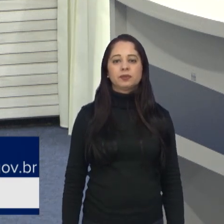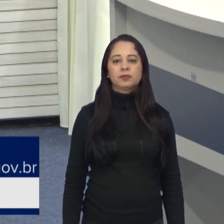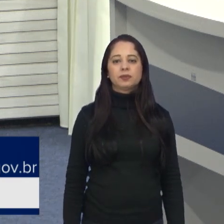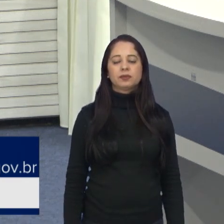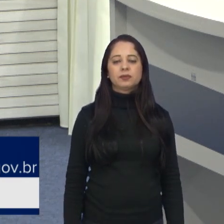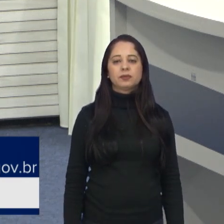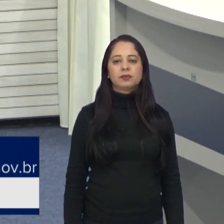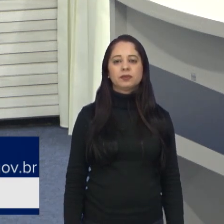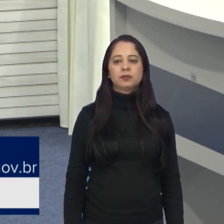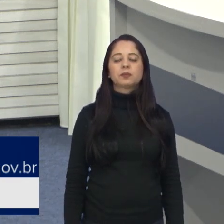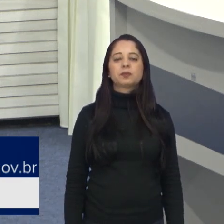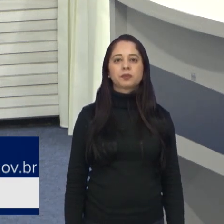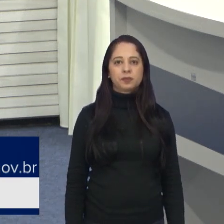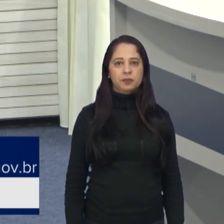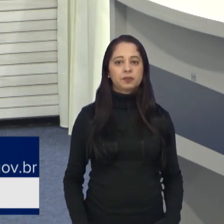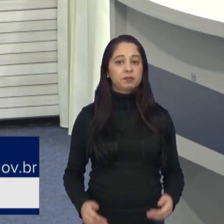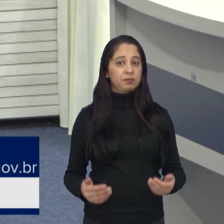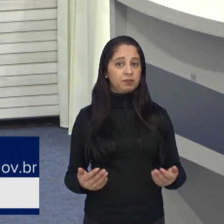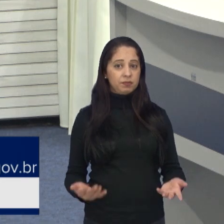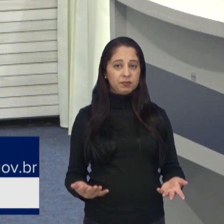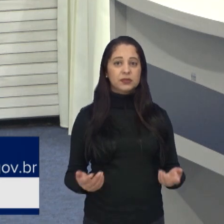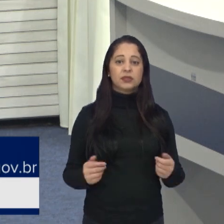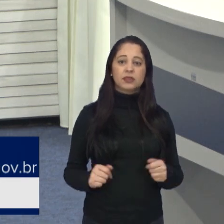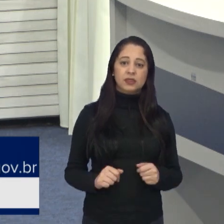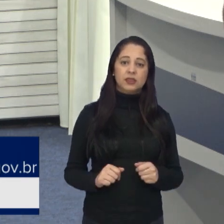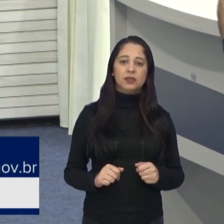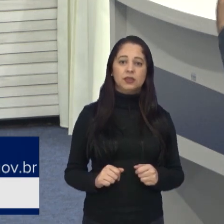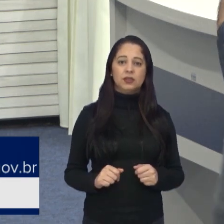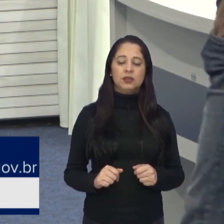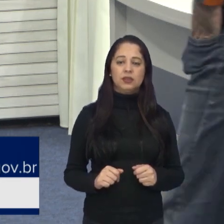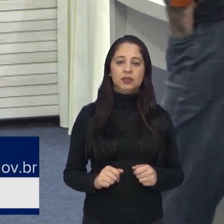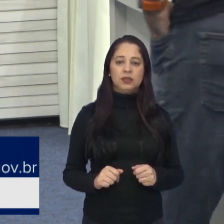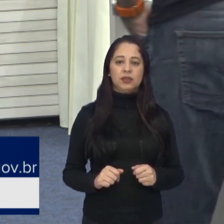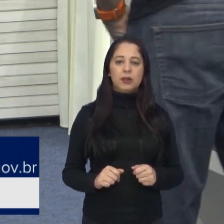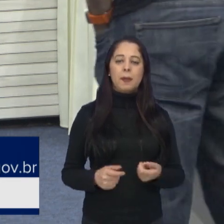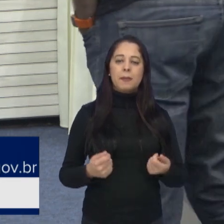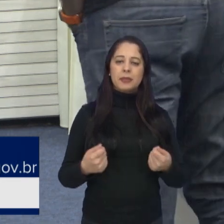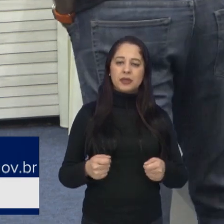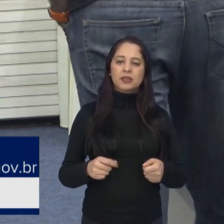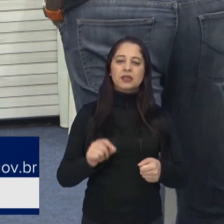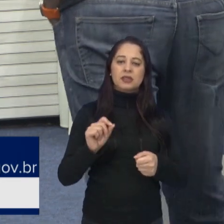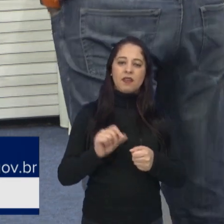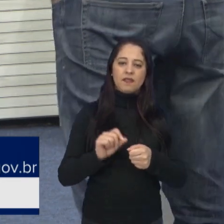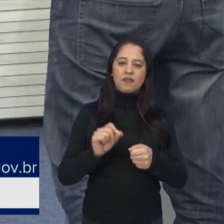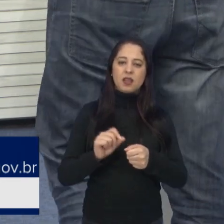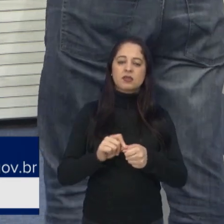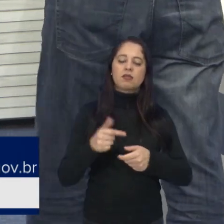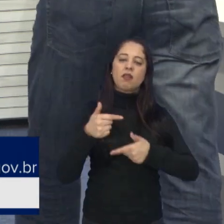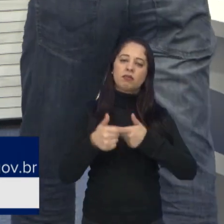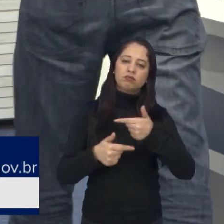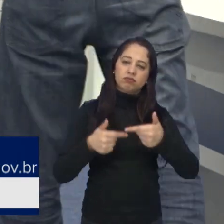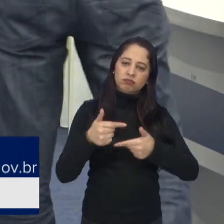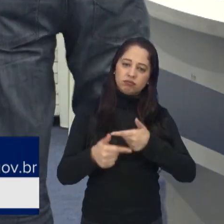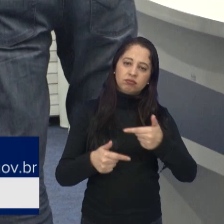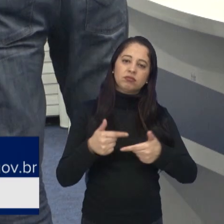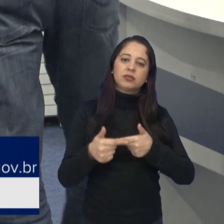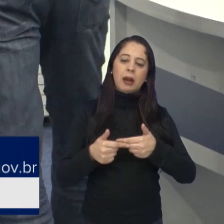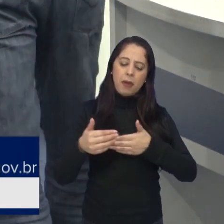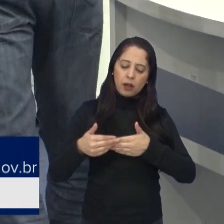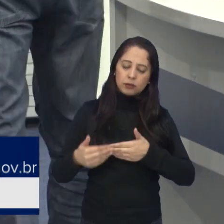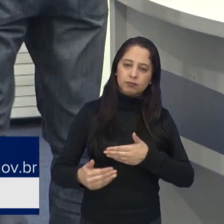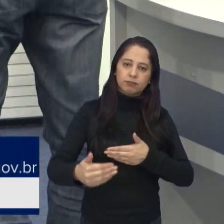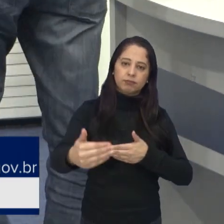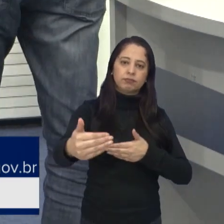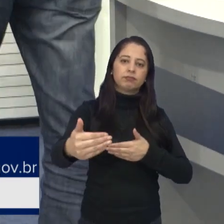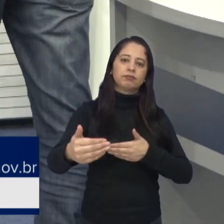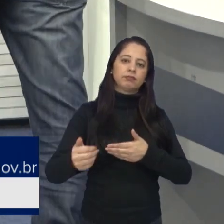Você sabe muito bem disso, né? Então, que faça esse trabalho daqui para